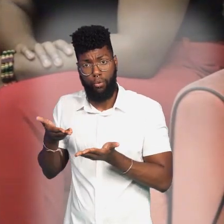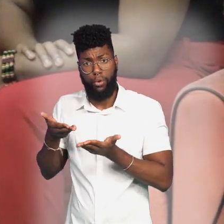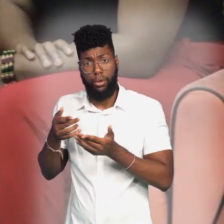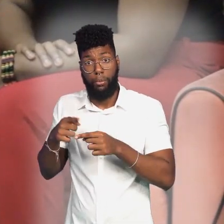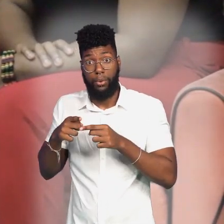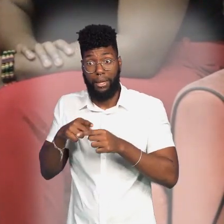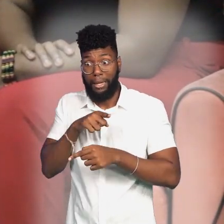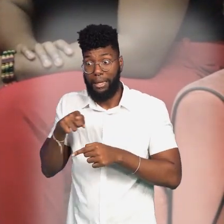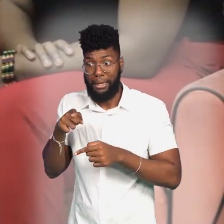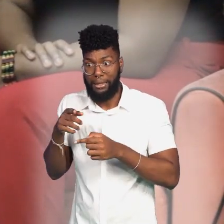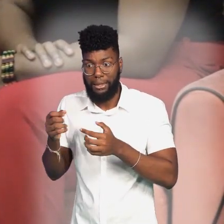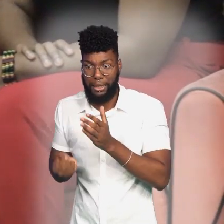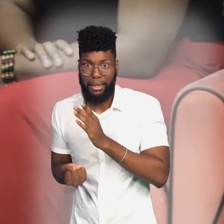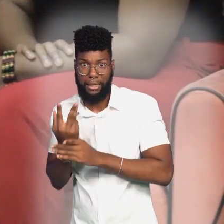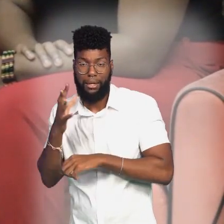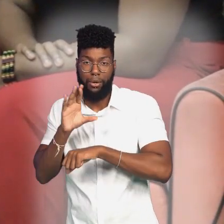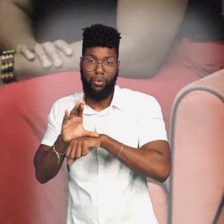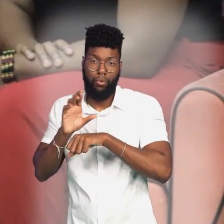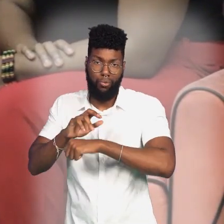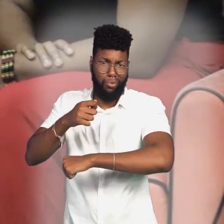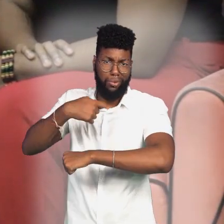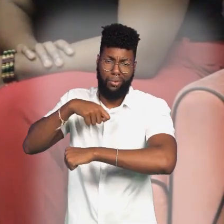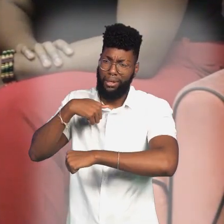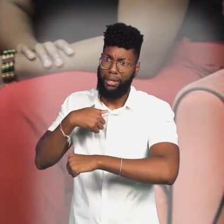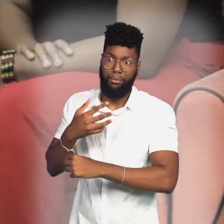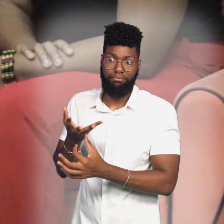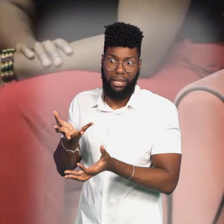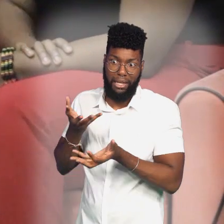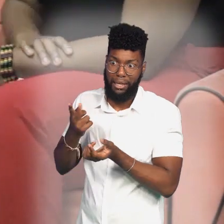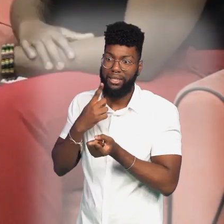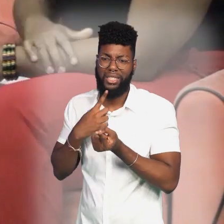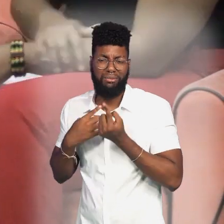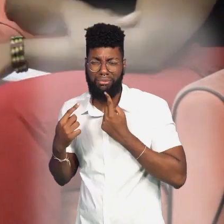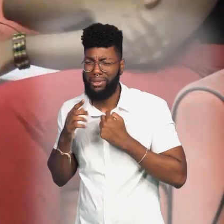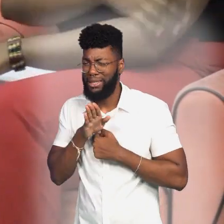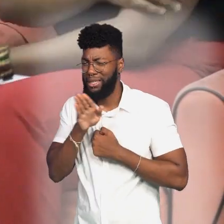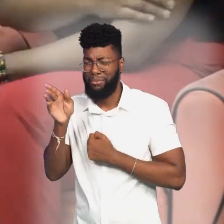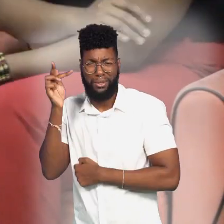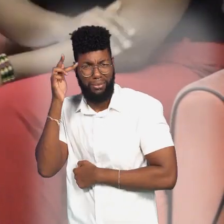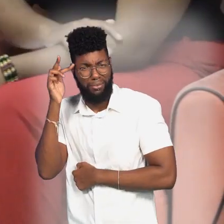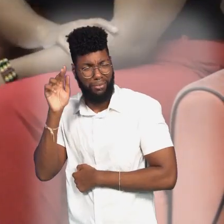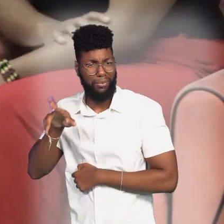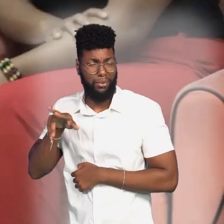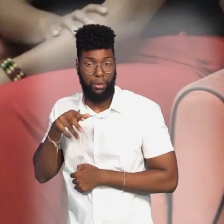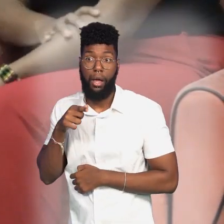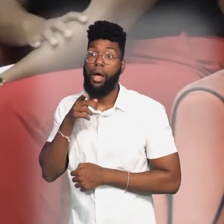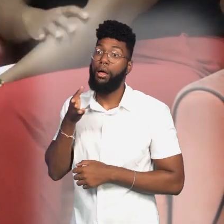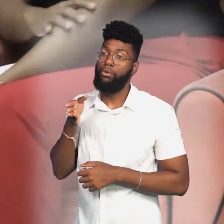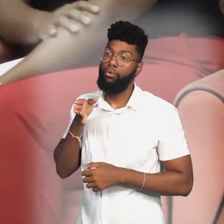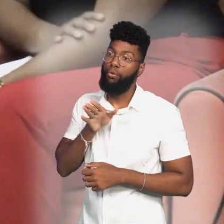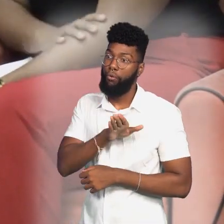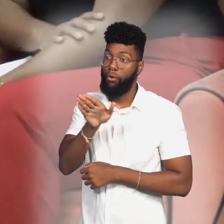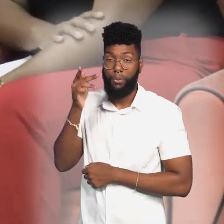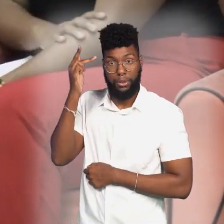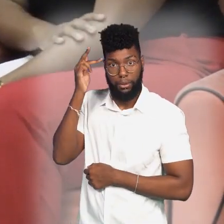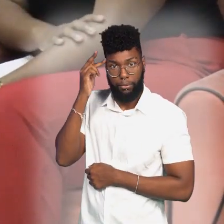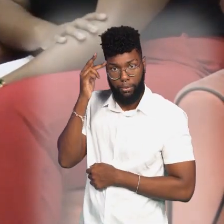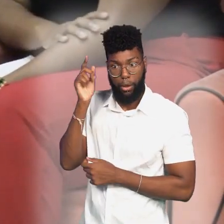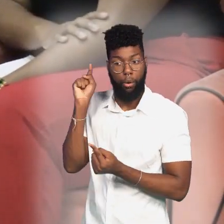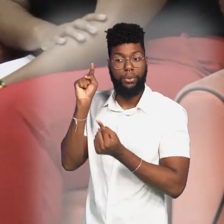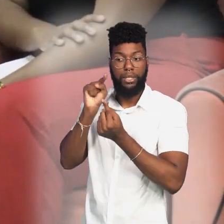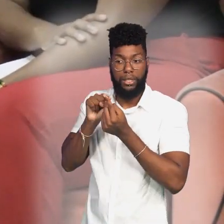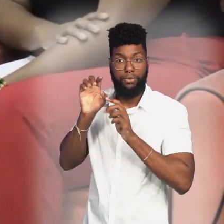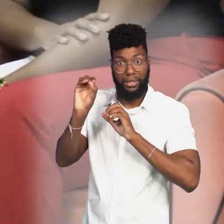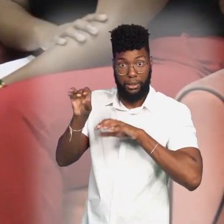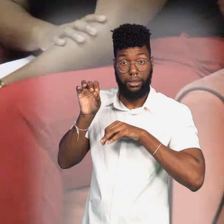francesa. Mas até então eu não tinha intenção de... Aí tu já veio para dar aula, já? Sim. Já veio e aí, depois, sim.